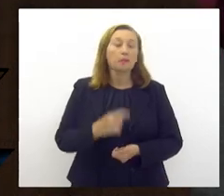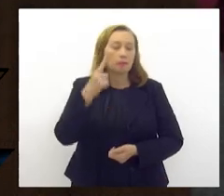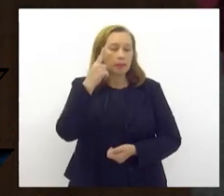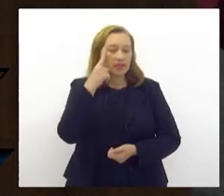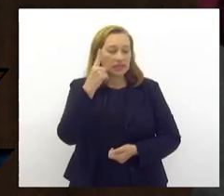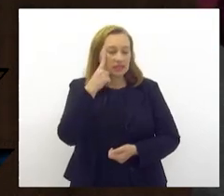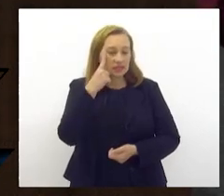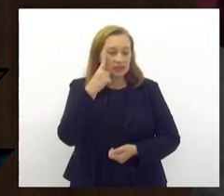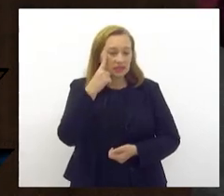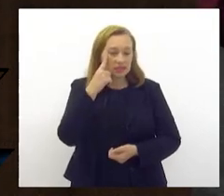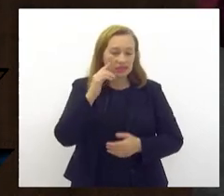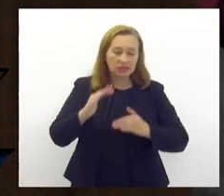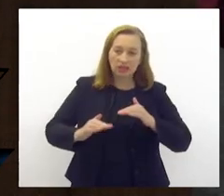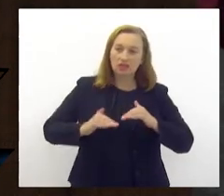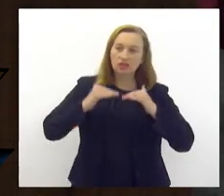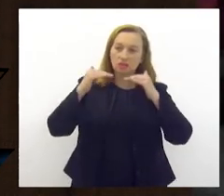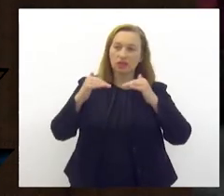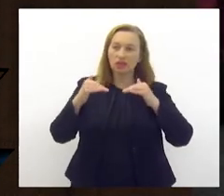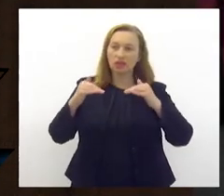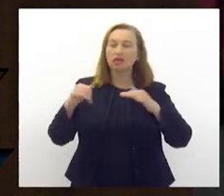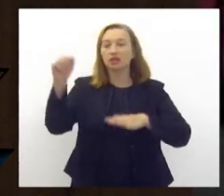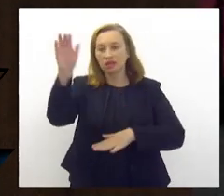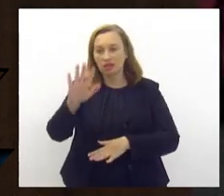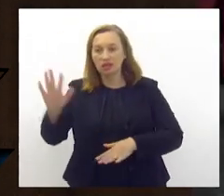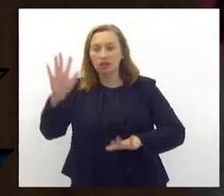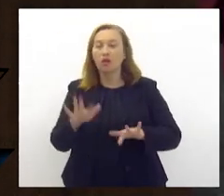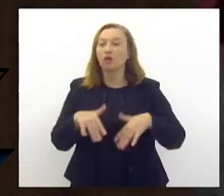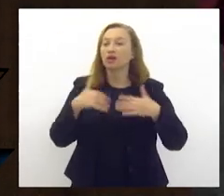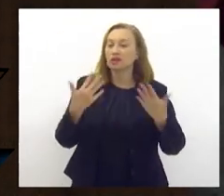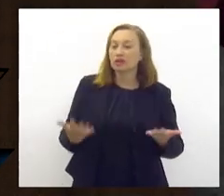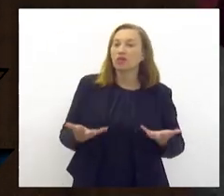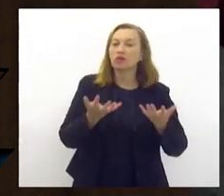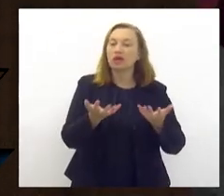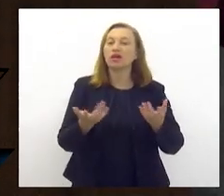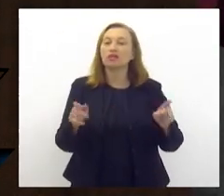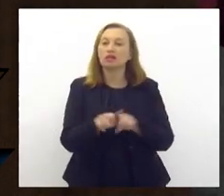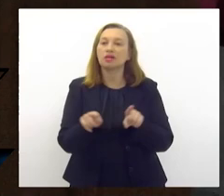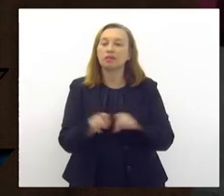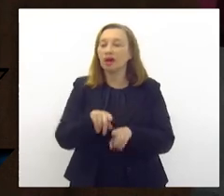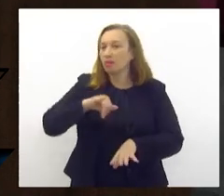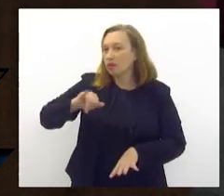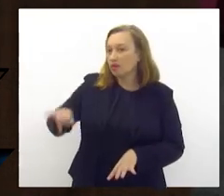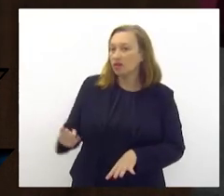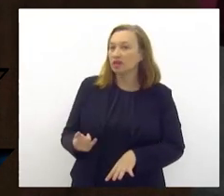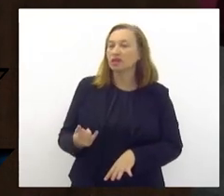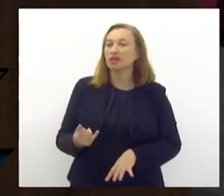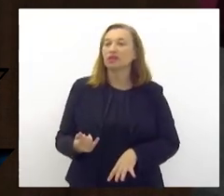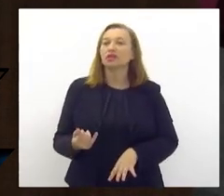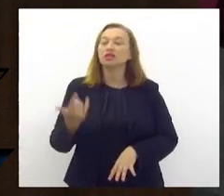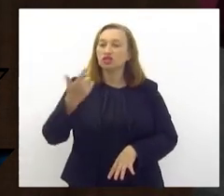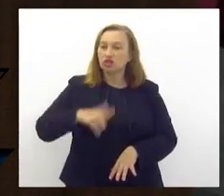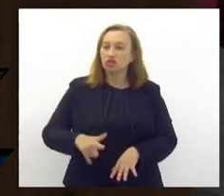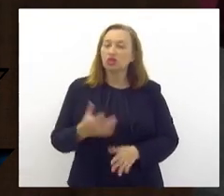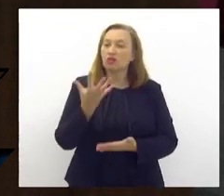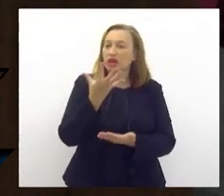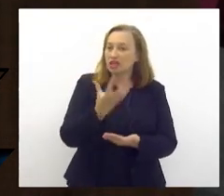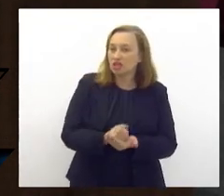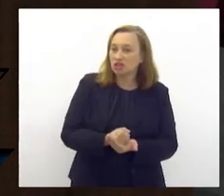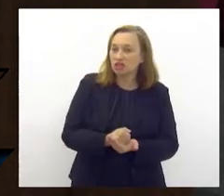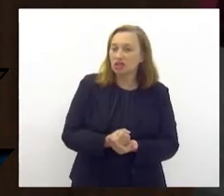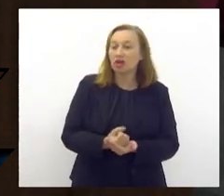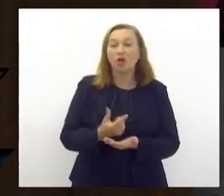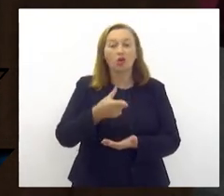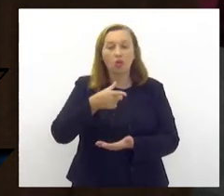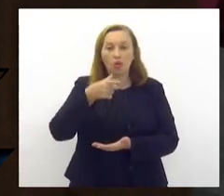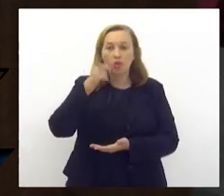pensando na soberania nacional, enfim. Então, quero também aproveitar para, mais uma vez, registrar aqui,